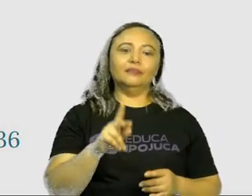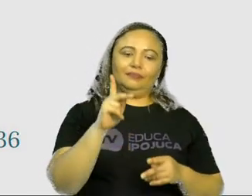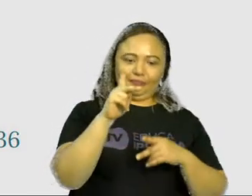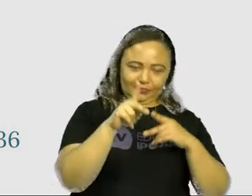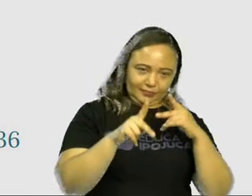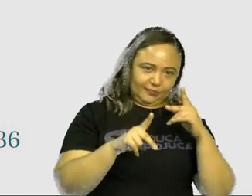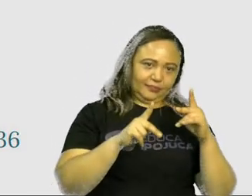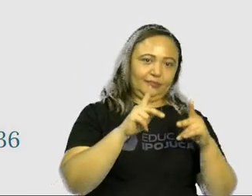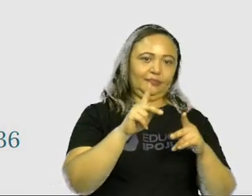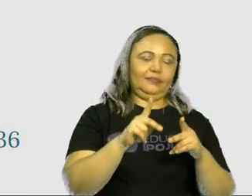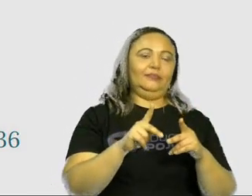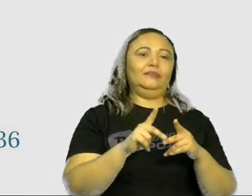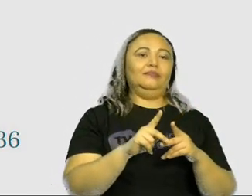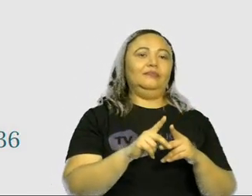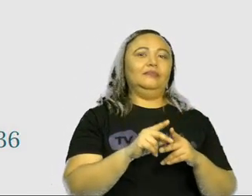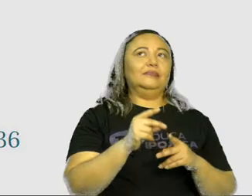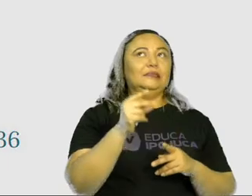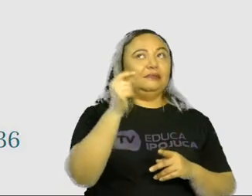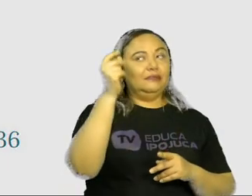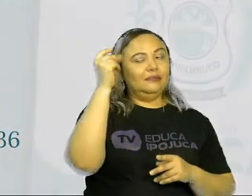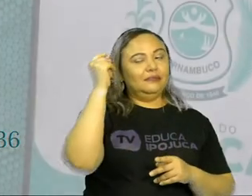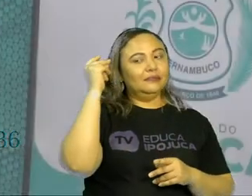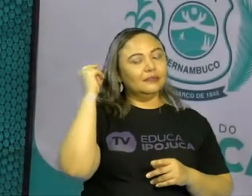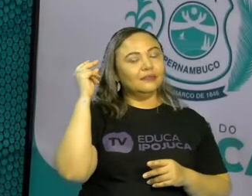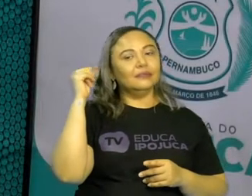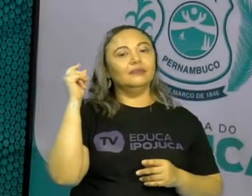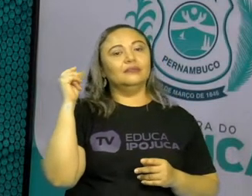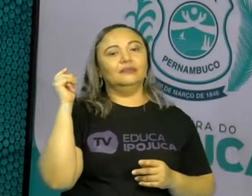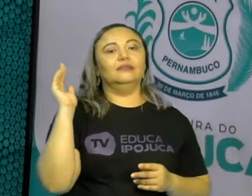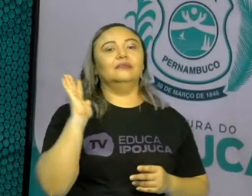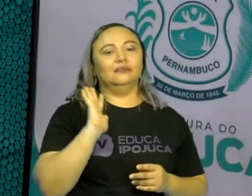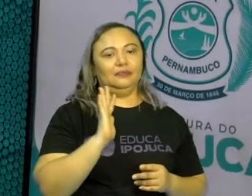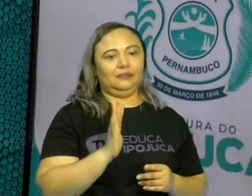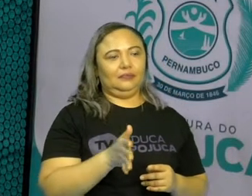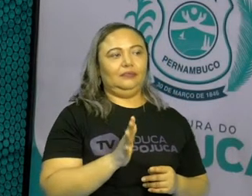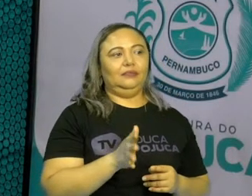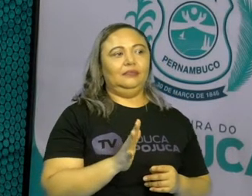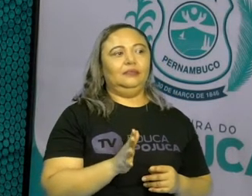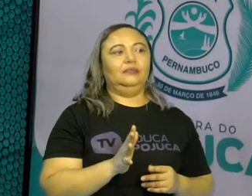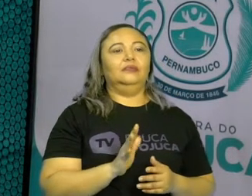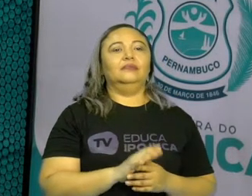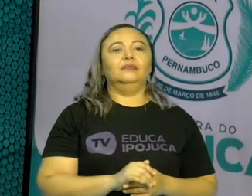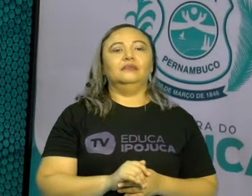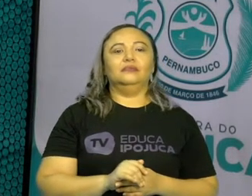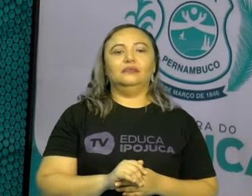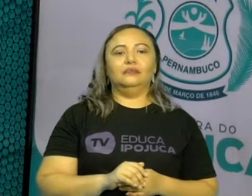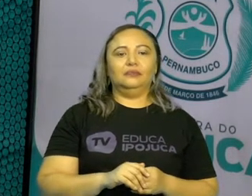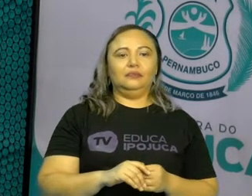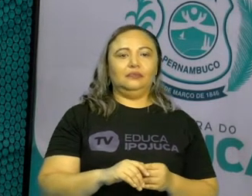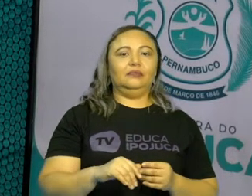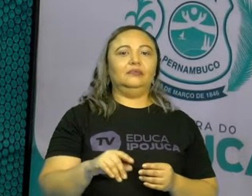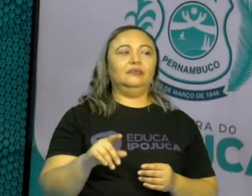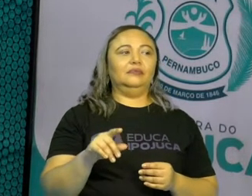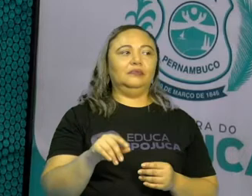popular, está inserida no nosso dia a dia e na nossa cultura